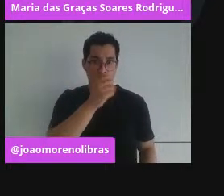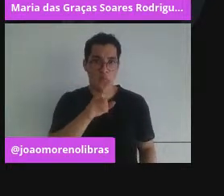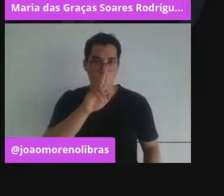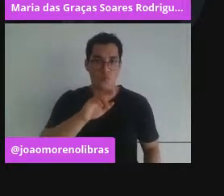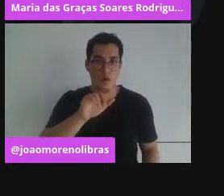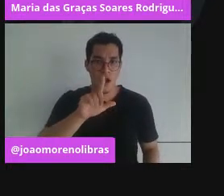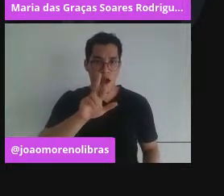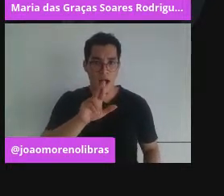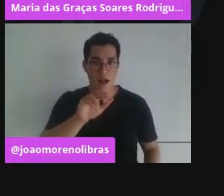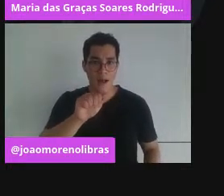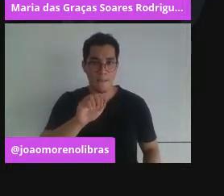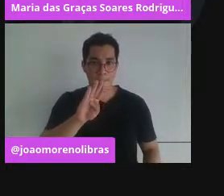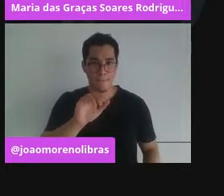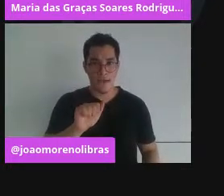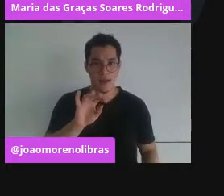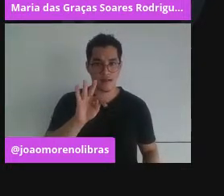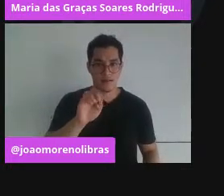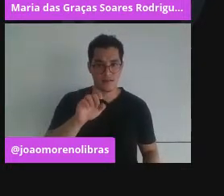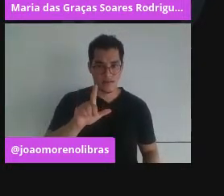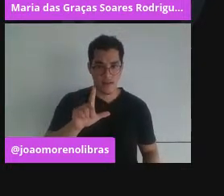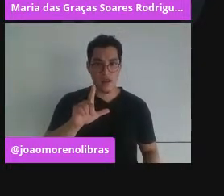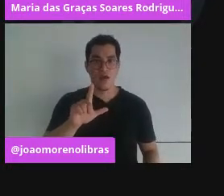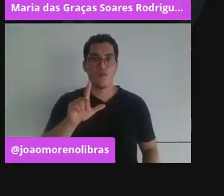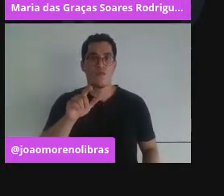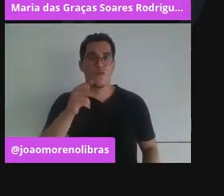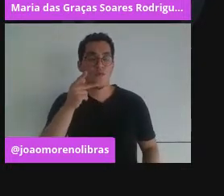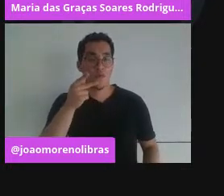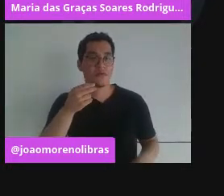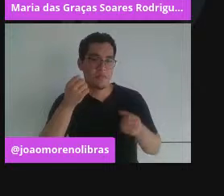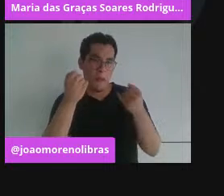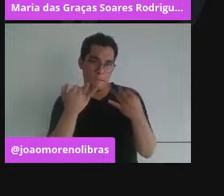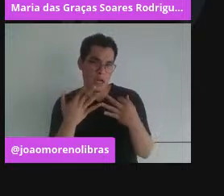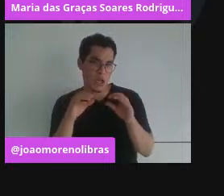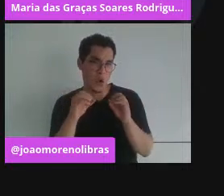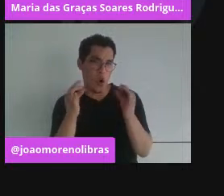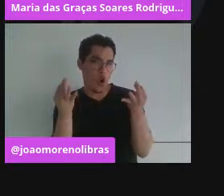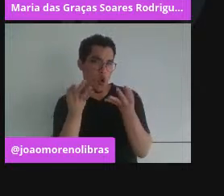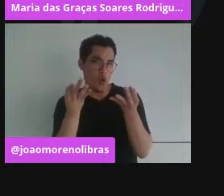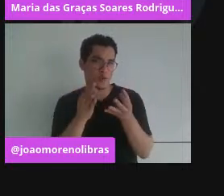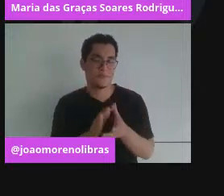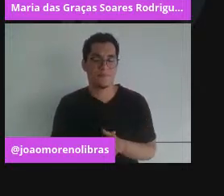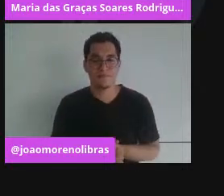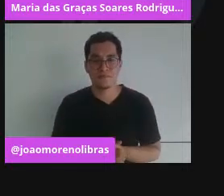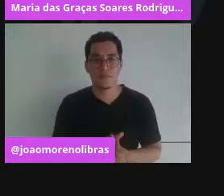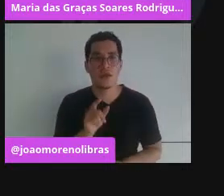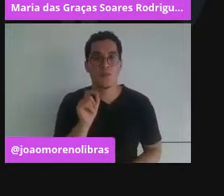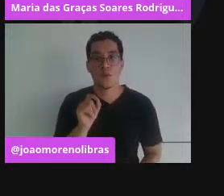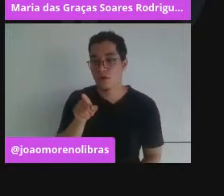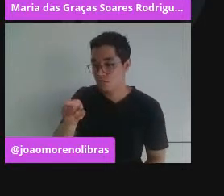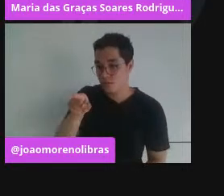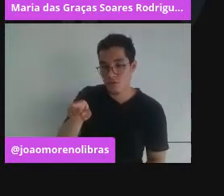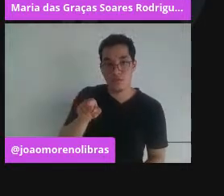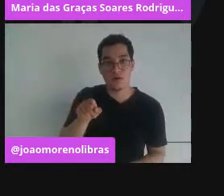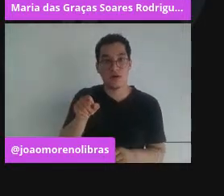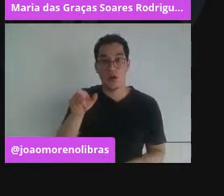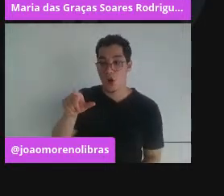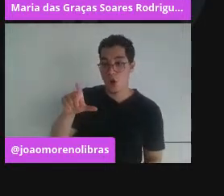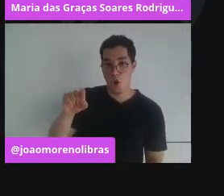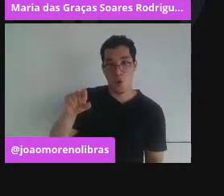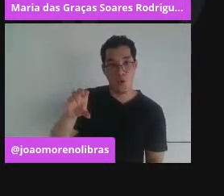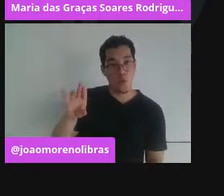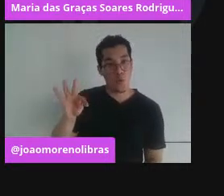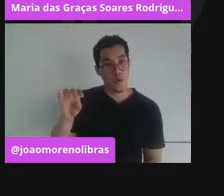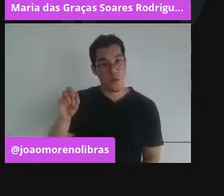acho essa explicação muito boa. Ele diz assim, abro aspas, o locutor é a instância que profere um enunciado. Eu